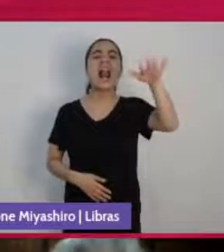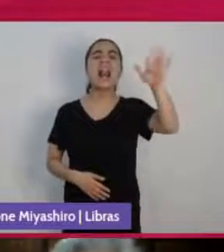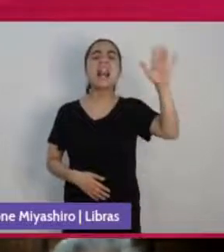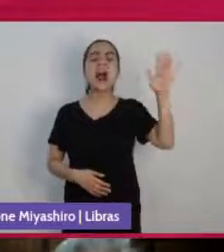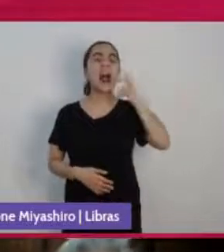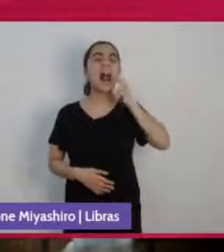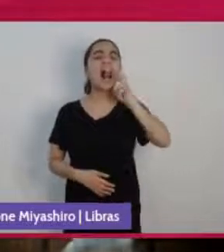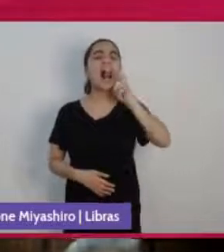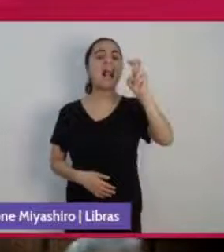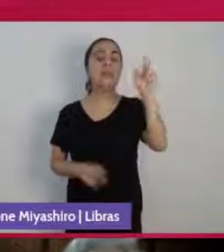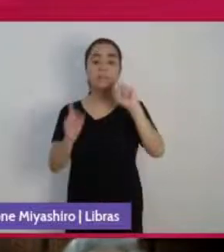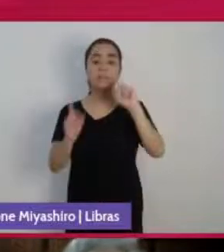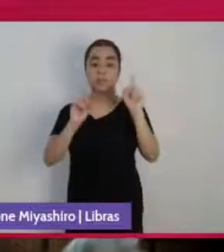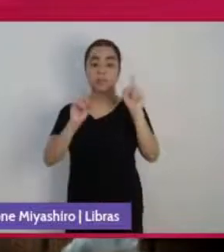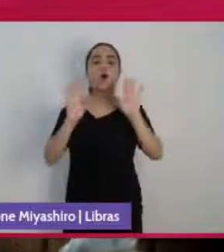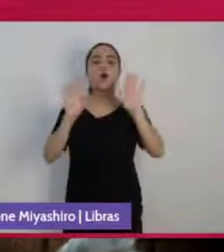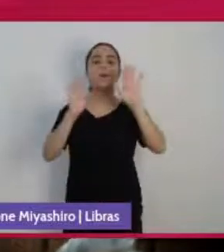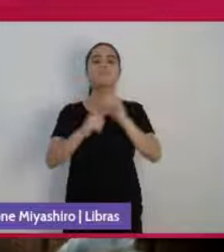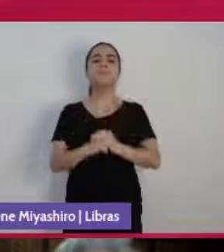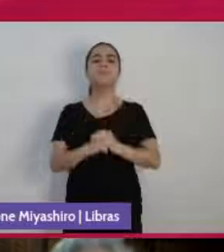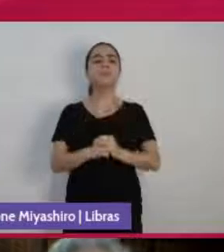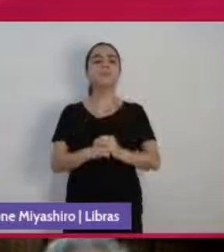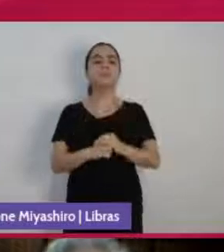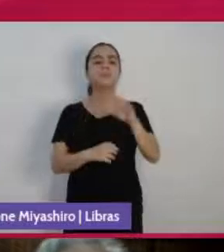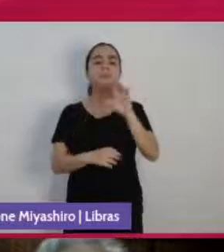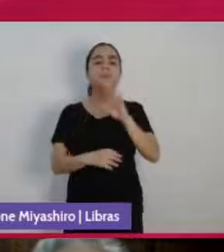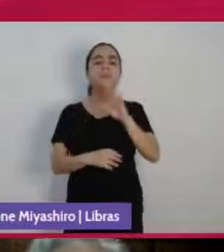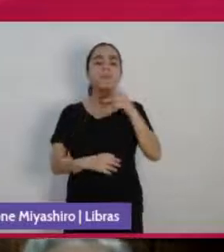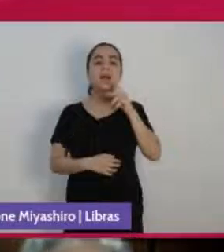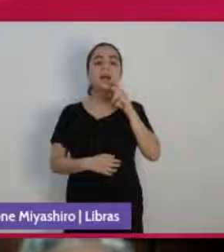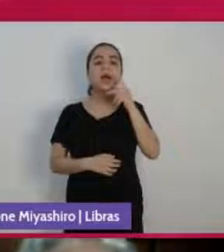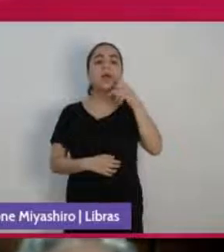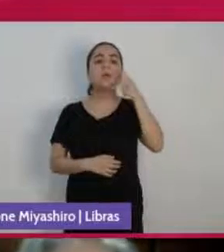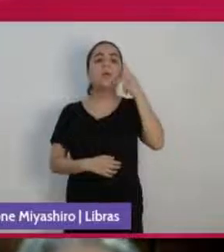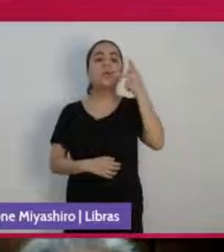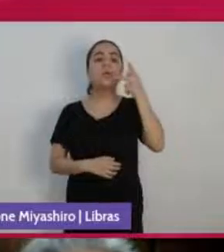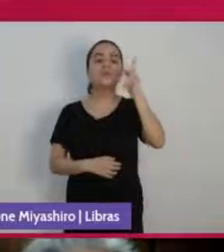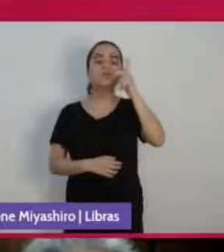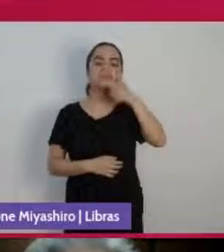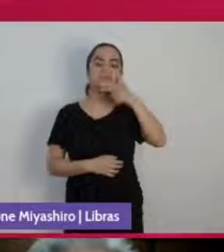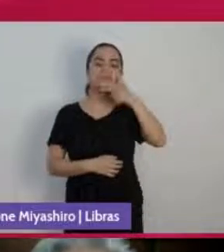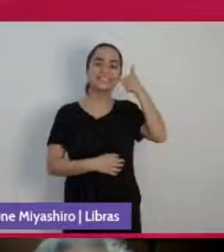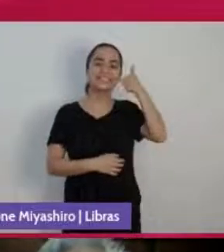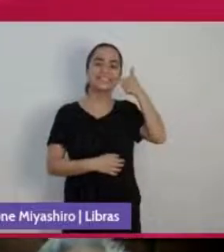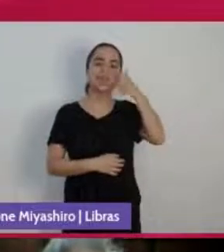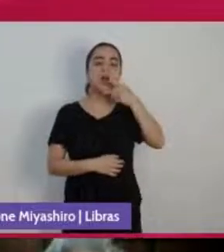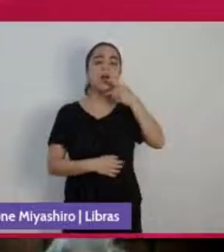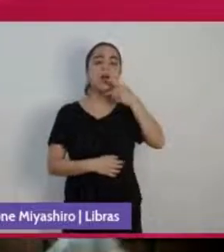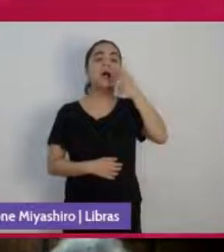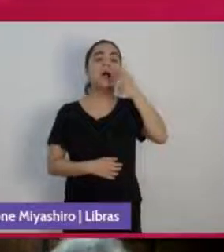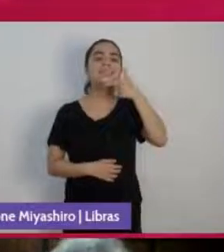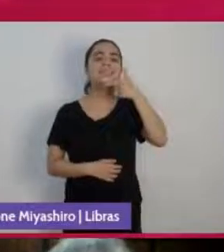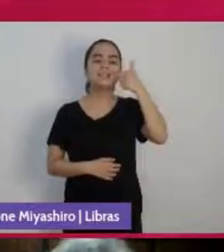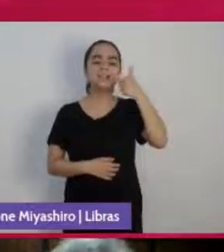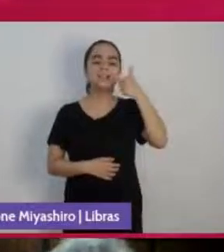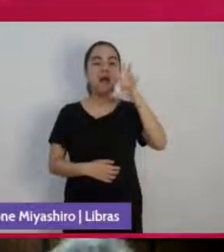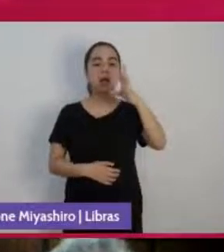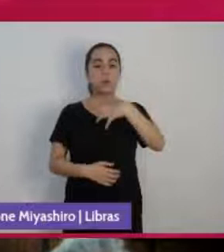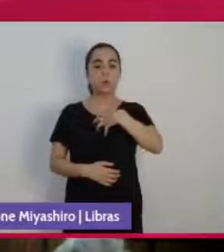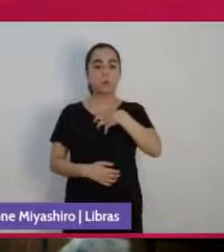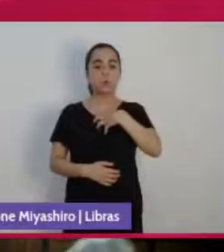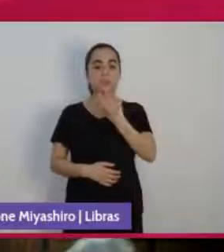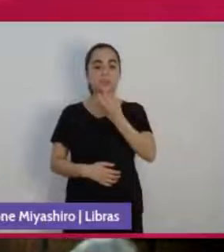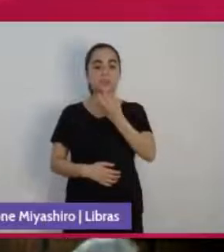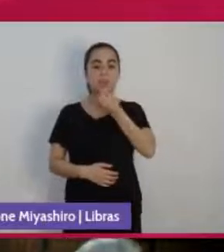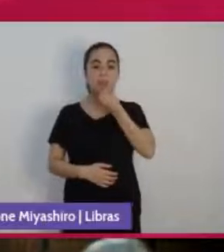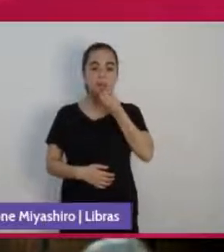não. Dona Maria da Silva, sorria com a voz também, para que ela se sinta bem.